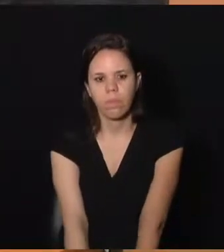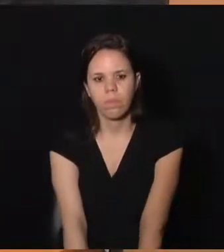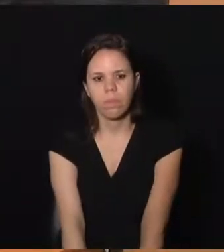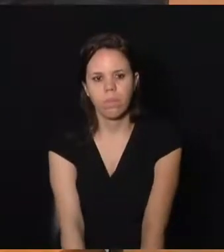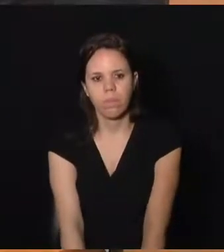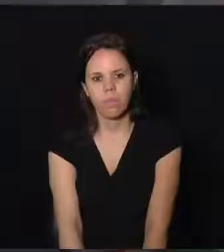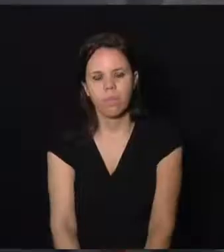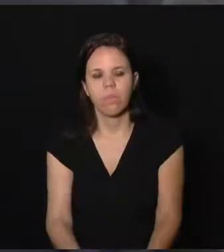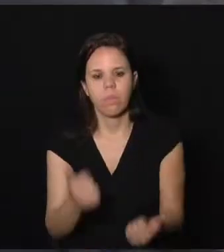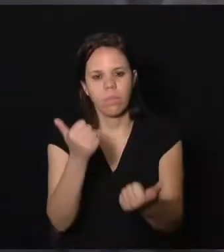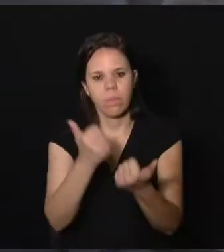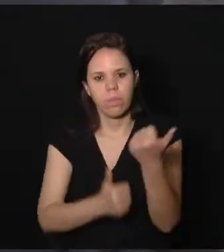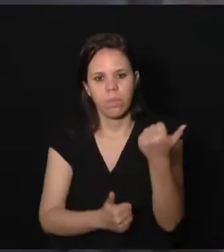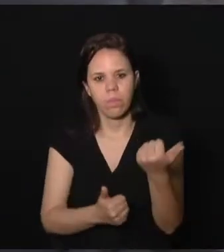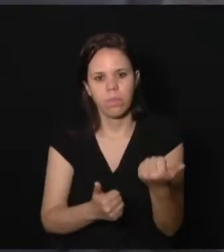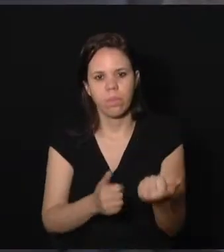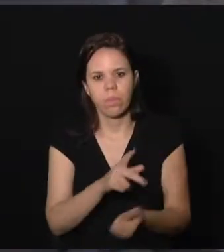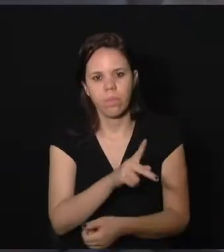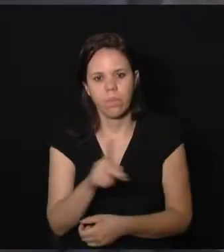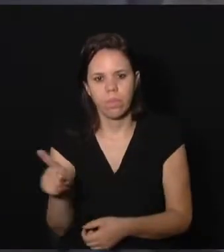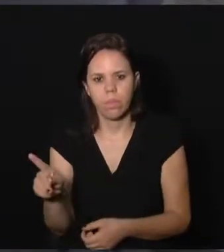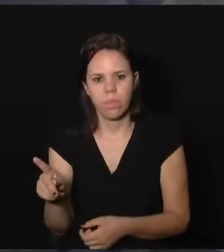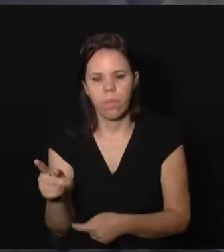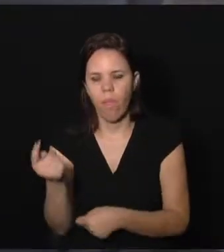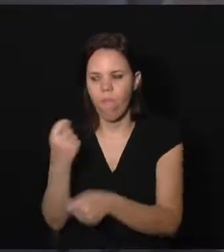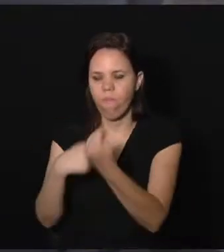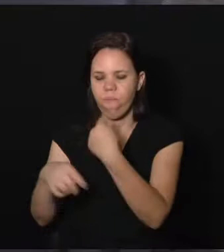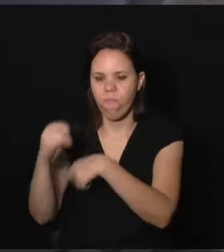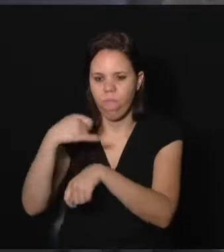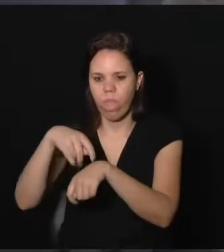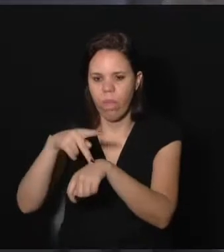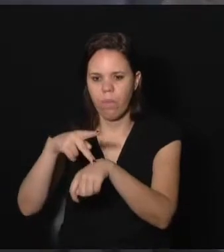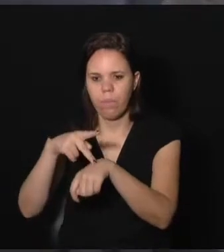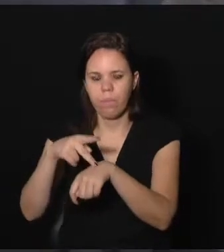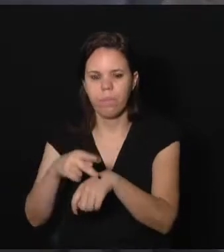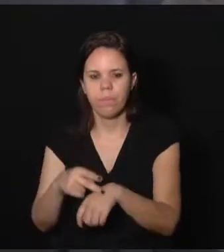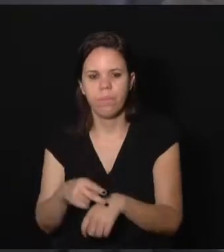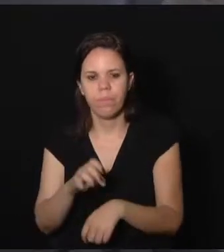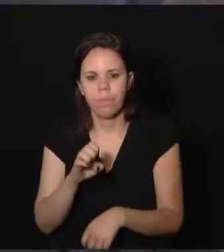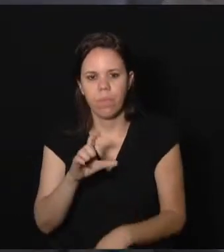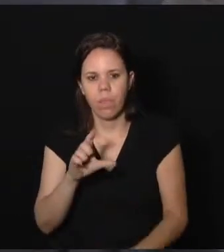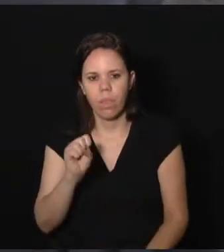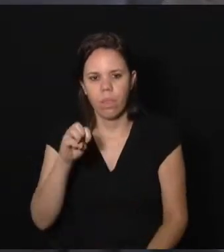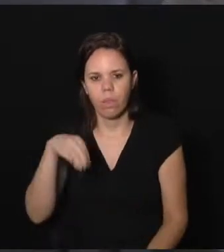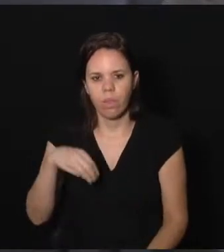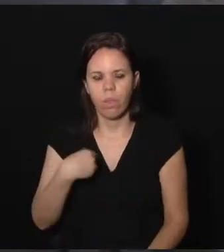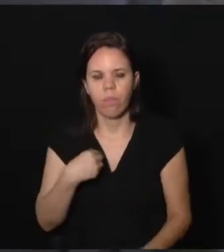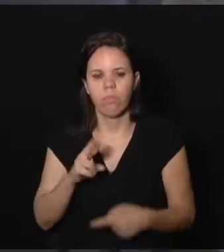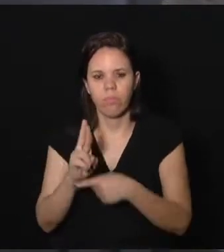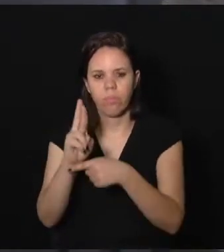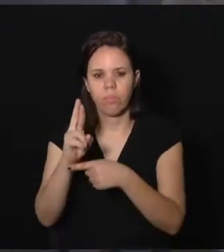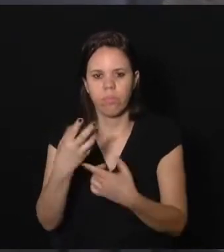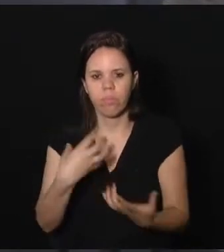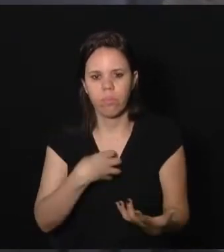meu vice-presidente de Comércio Exterior e Logística, o Elson. Me sinto bem